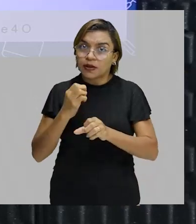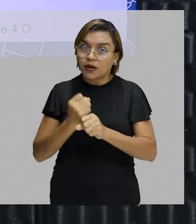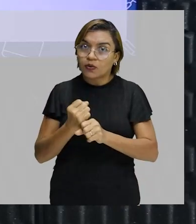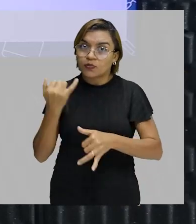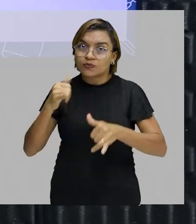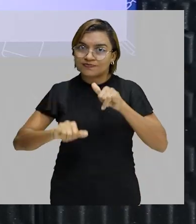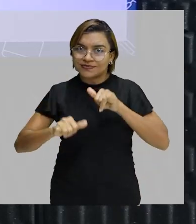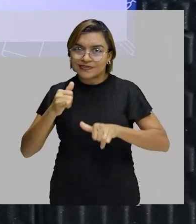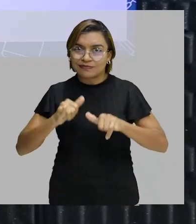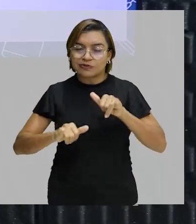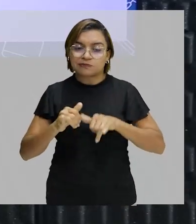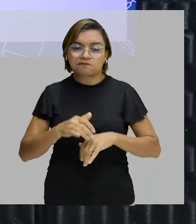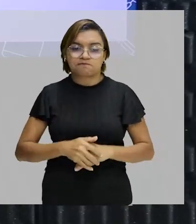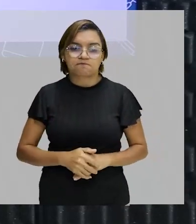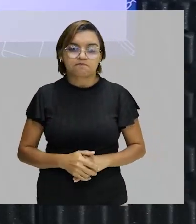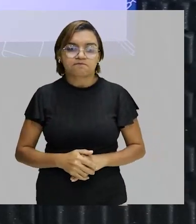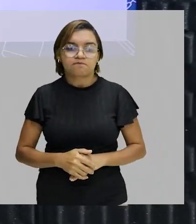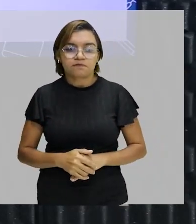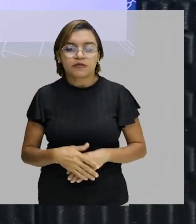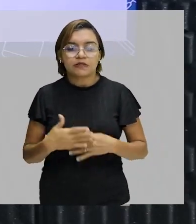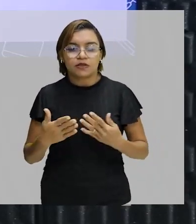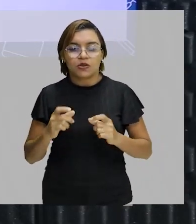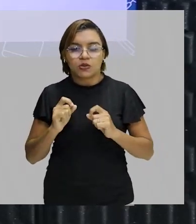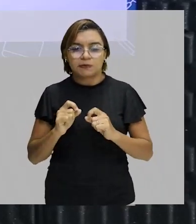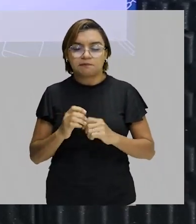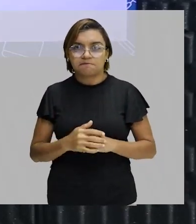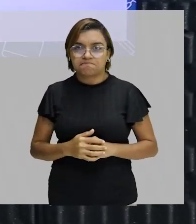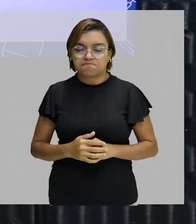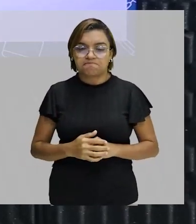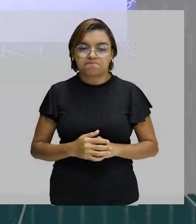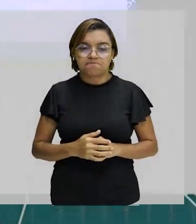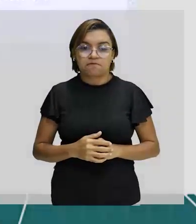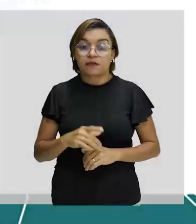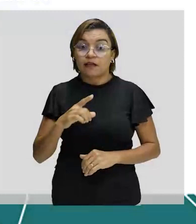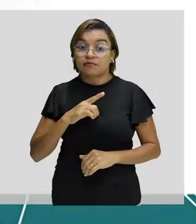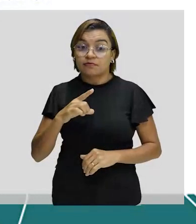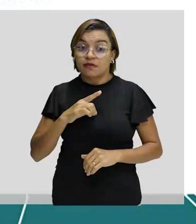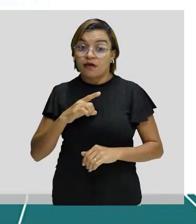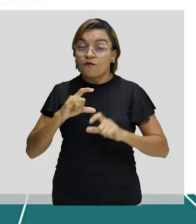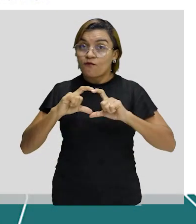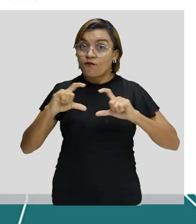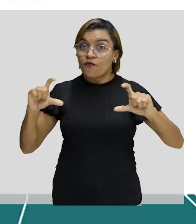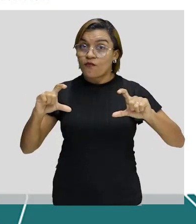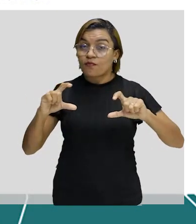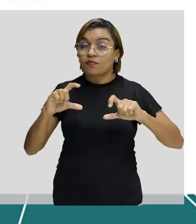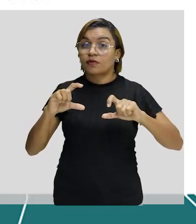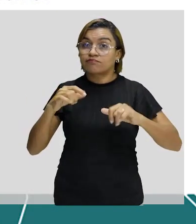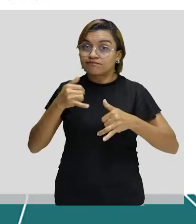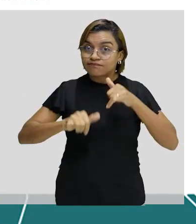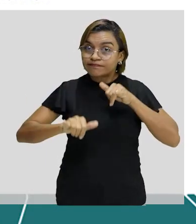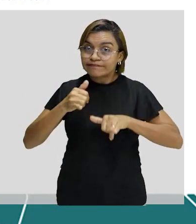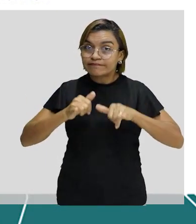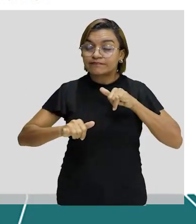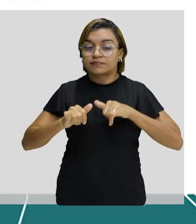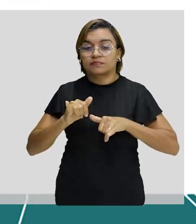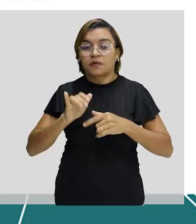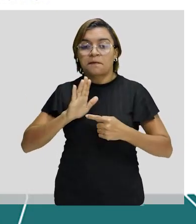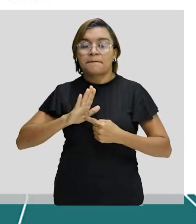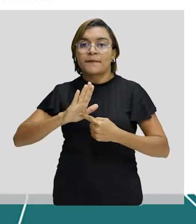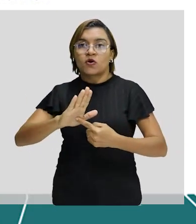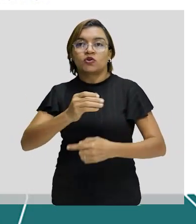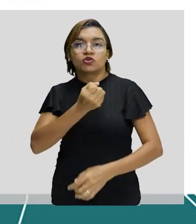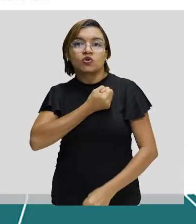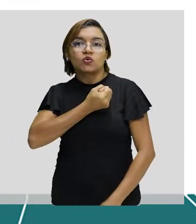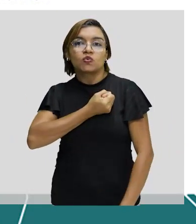certo? Bom, a partir disso, olha só, fórmula molecular vai indicar o número real